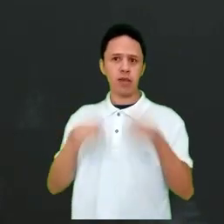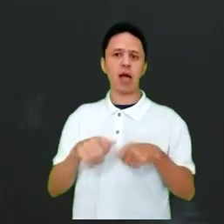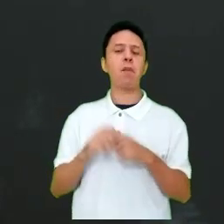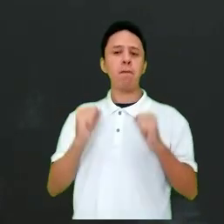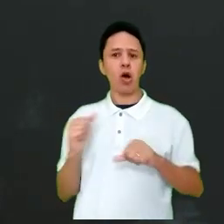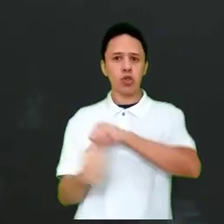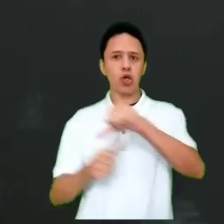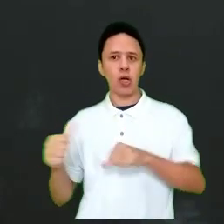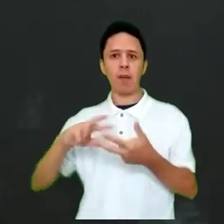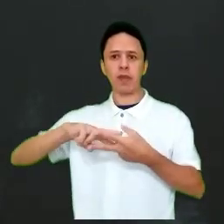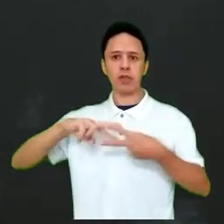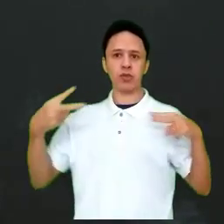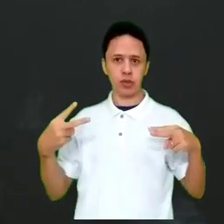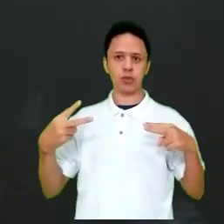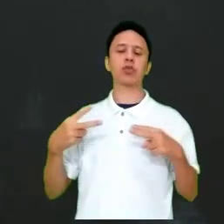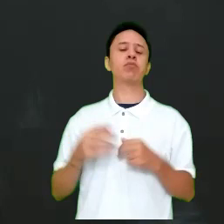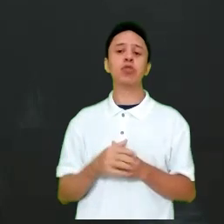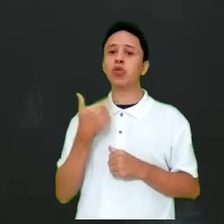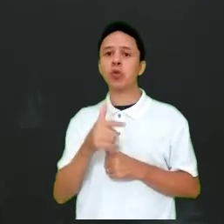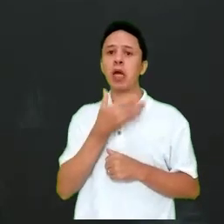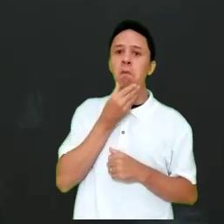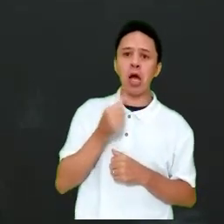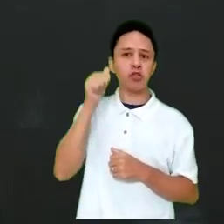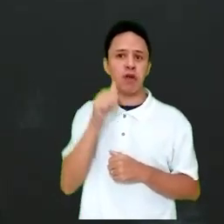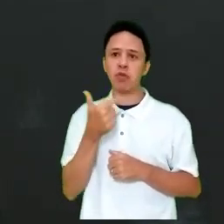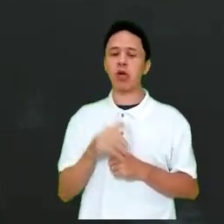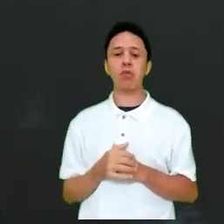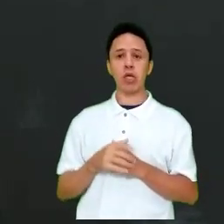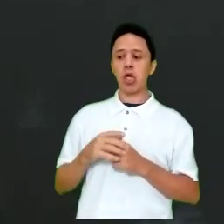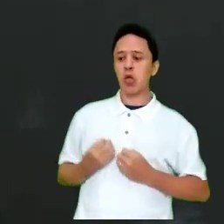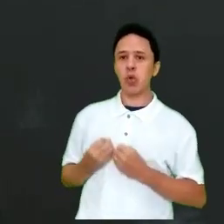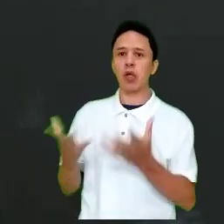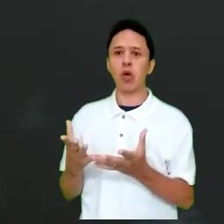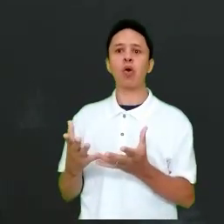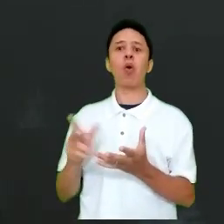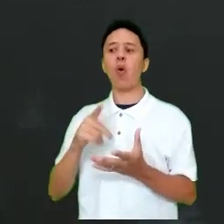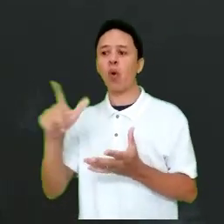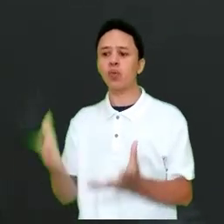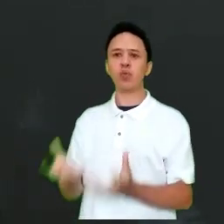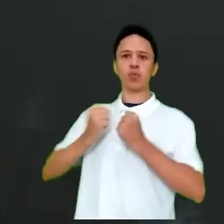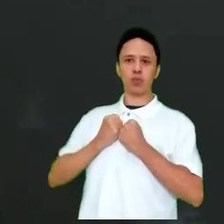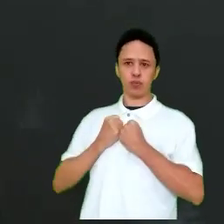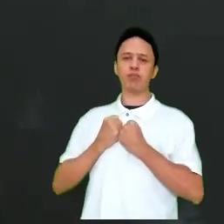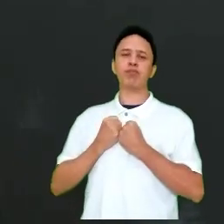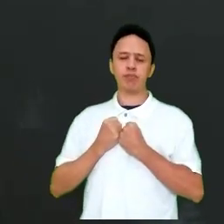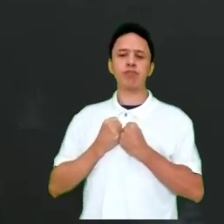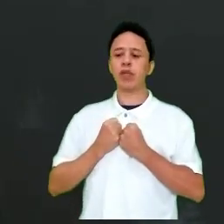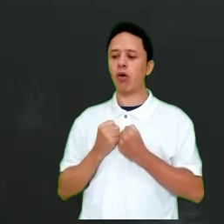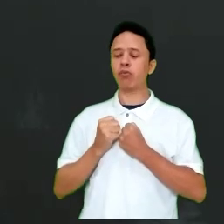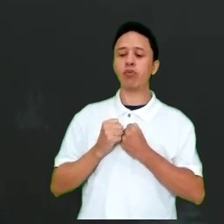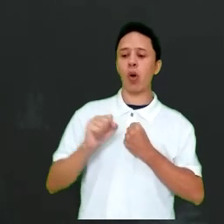Podem também ter troca de material genético. Não tem macho, não tem fêmea. Eu vou ter um doador e um receptor. Eles